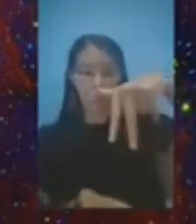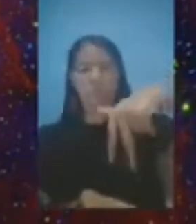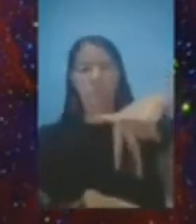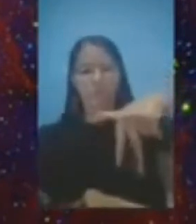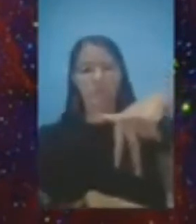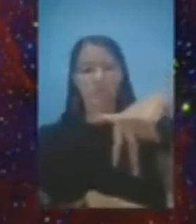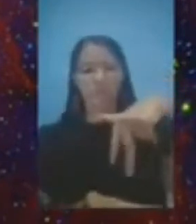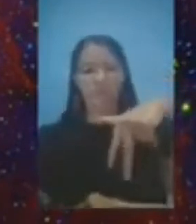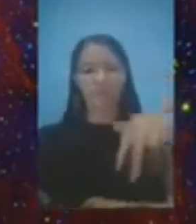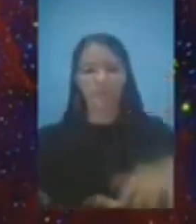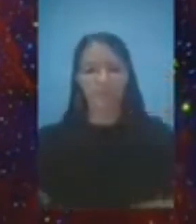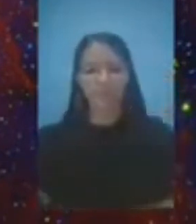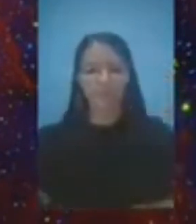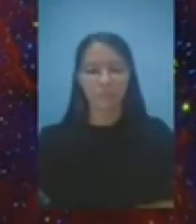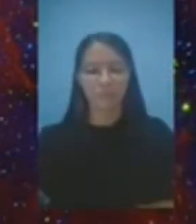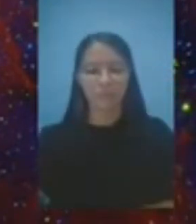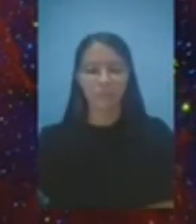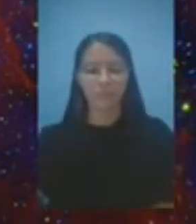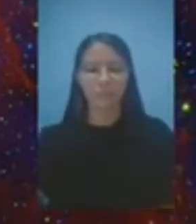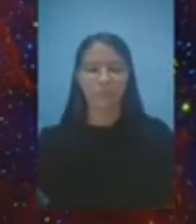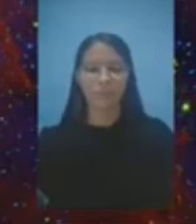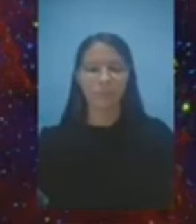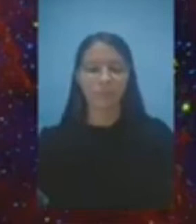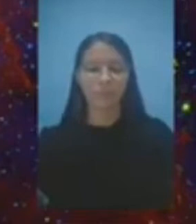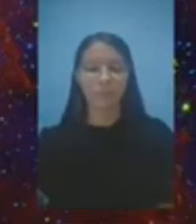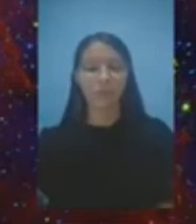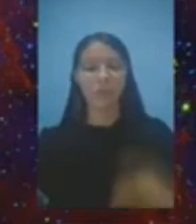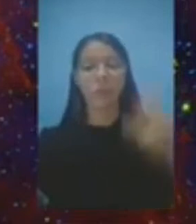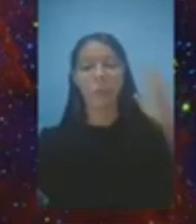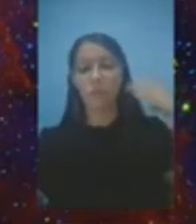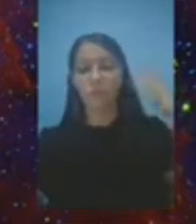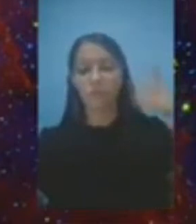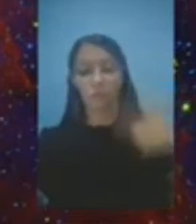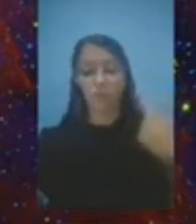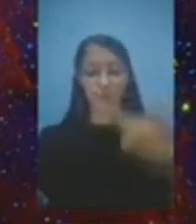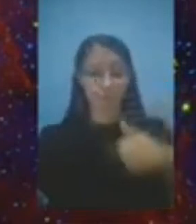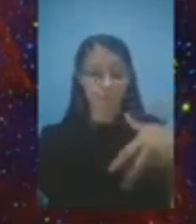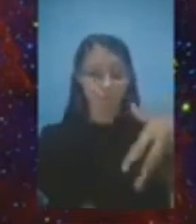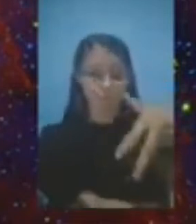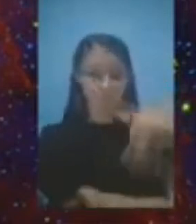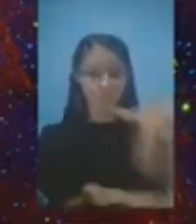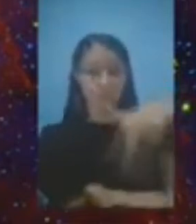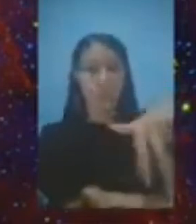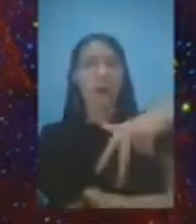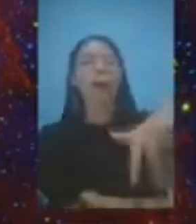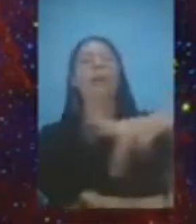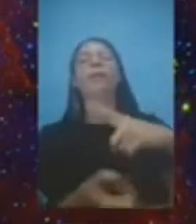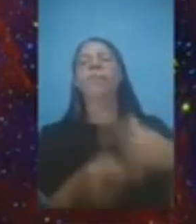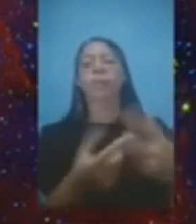Rumba tem esse ritmo quente, mexe com a gente, mexe com toda a gente